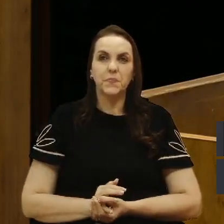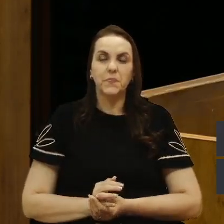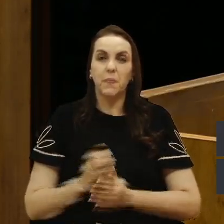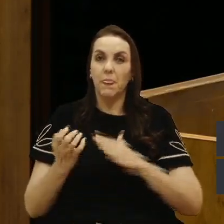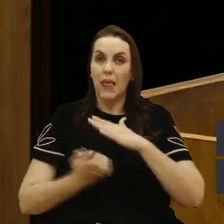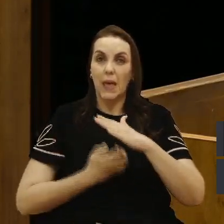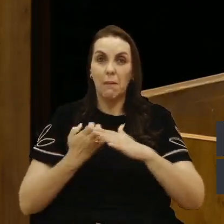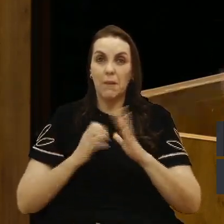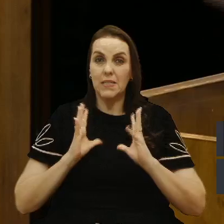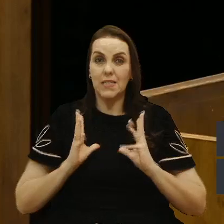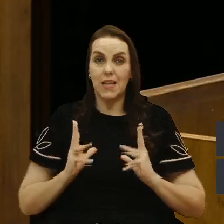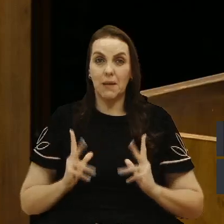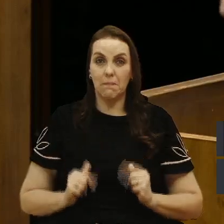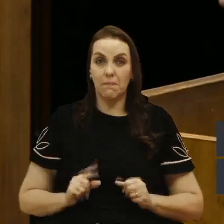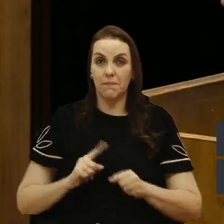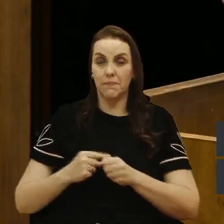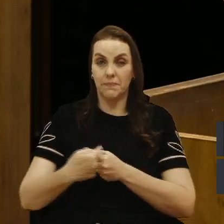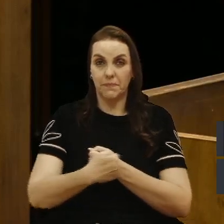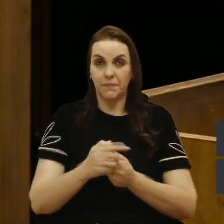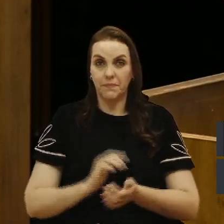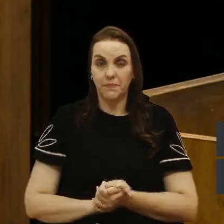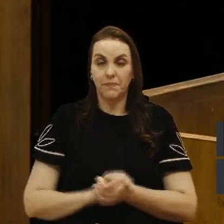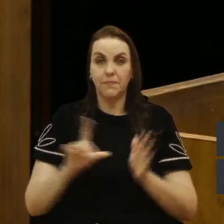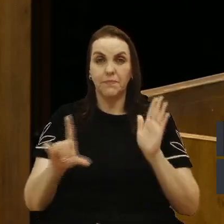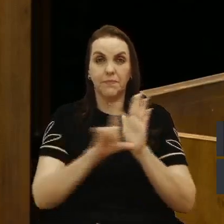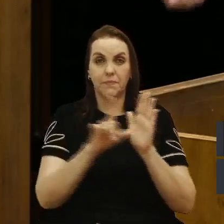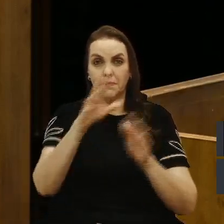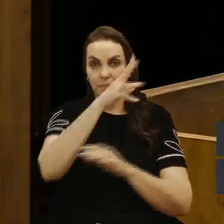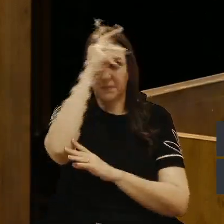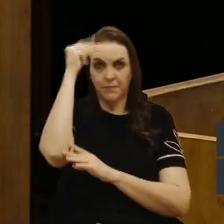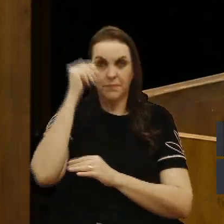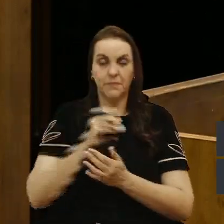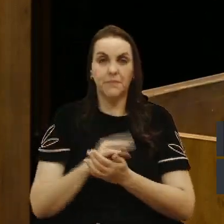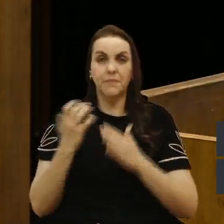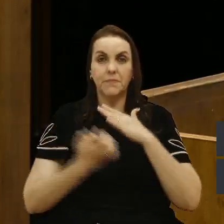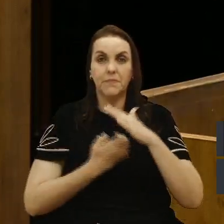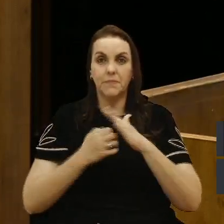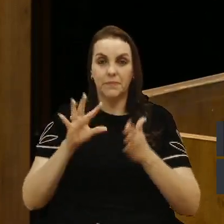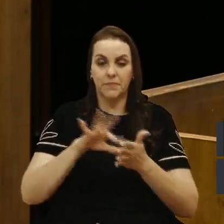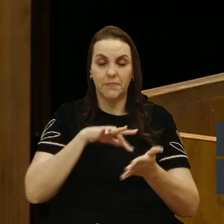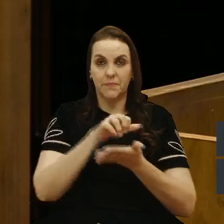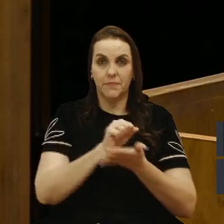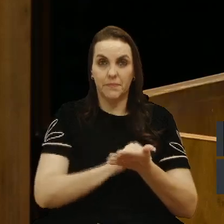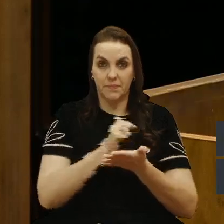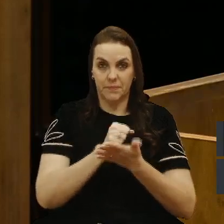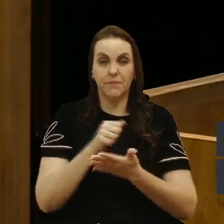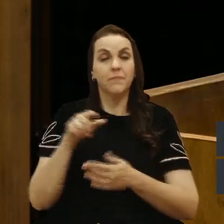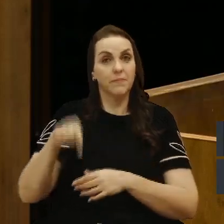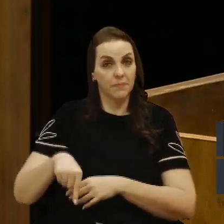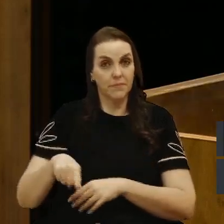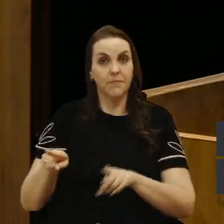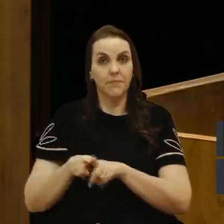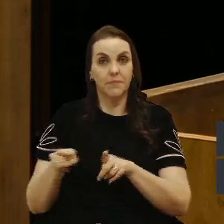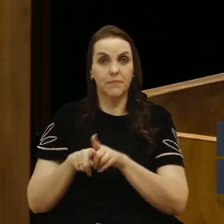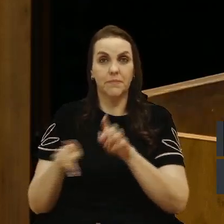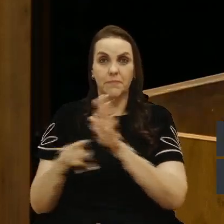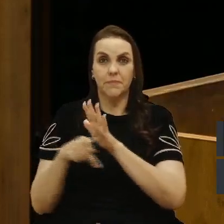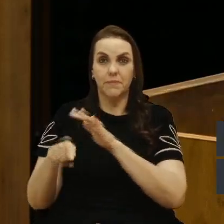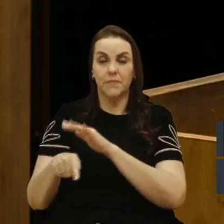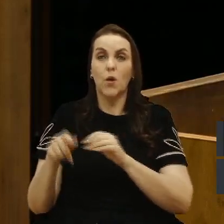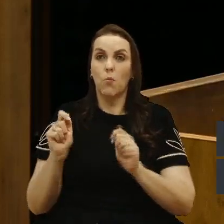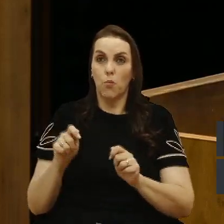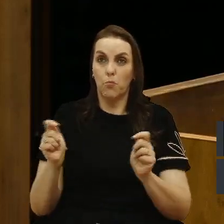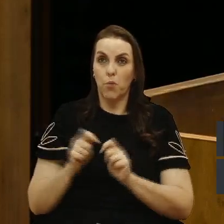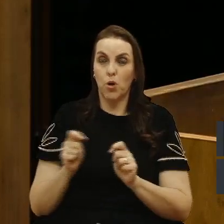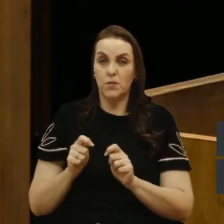Empresas de limpeza urbana, há uma legislação municipal, as empresas se cadastram na Conlurb. Elas só podem prestar esse serviço. Então, ela é uma espécie